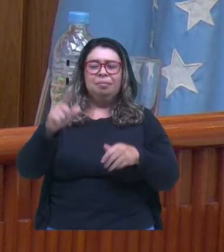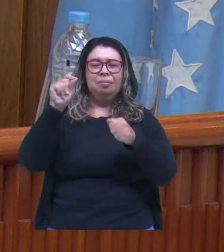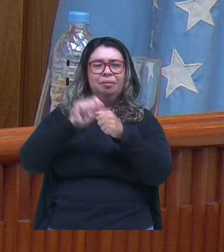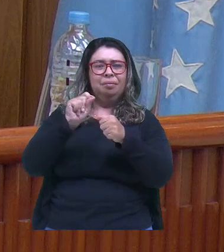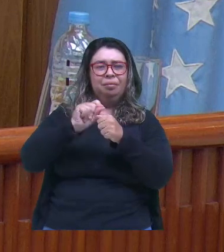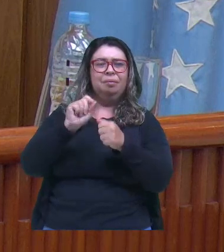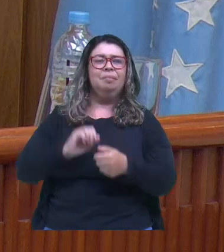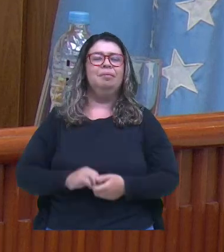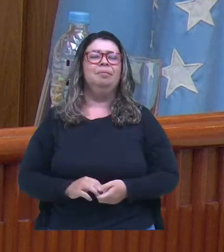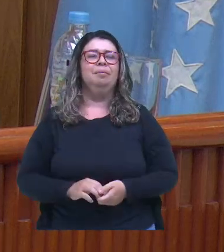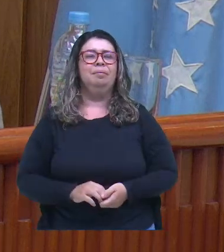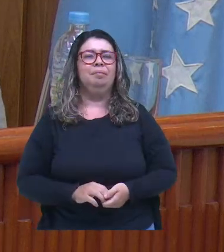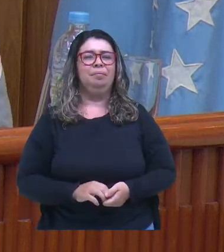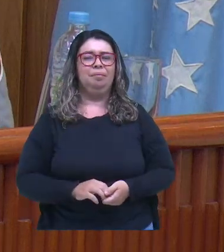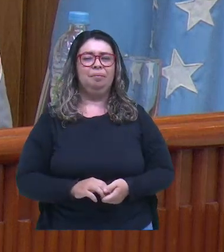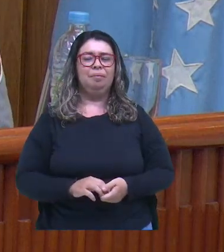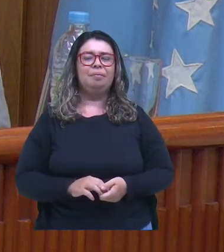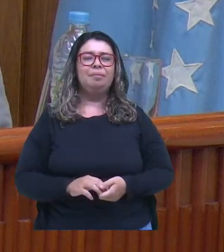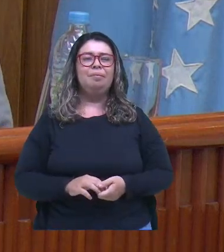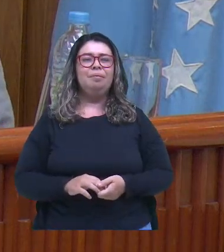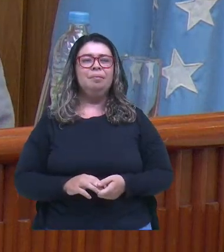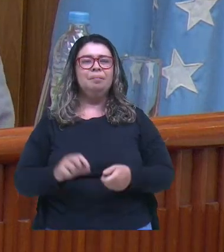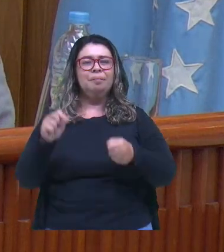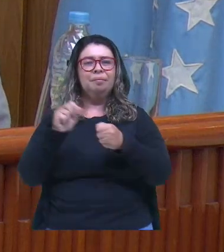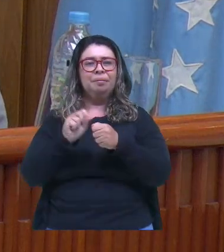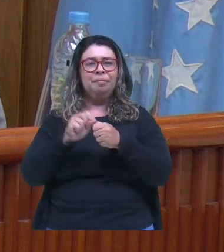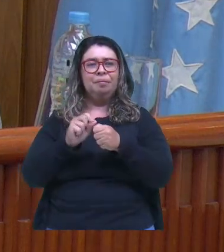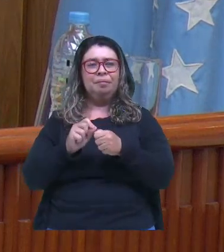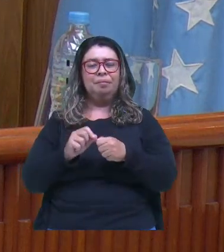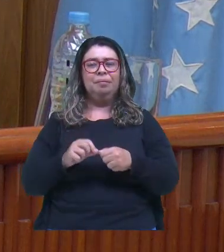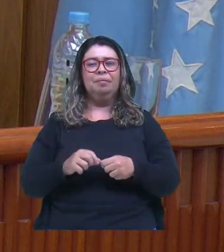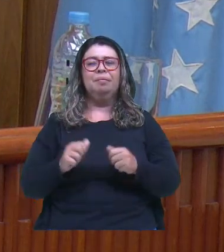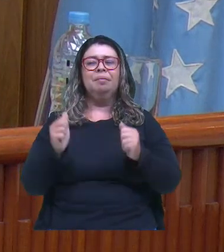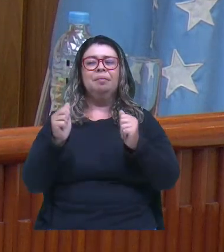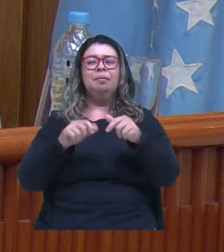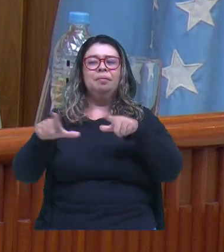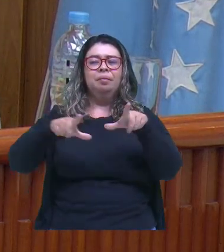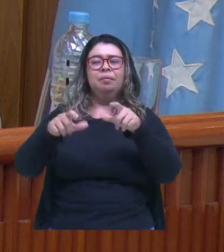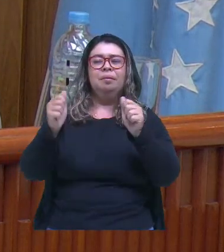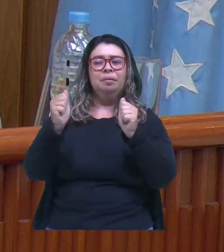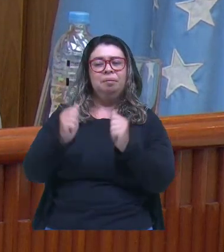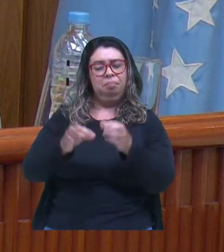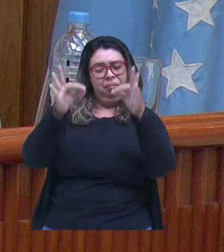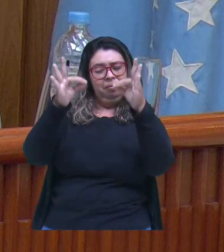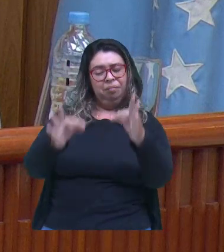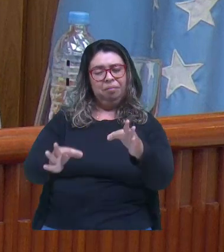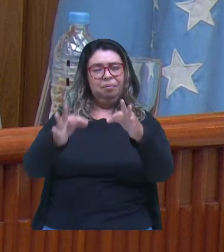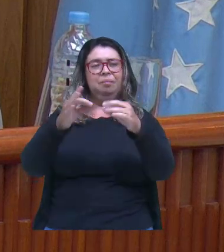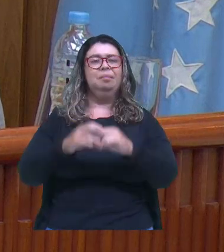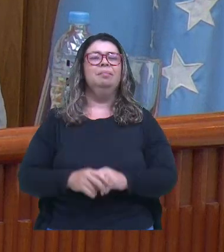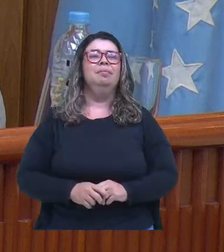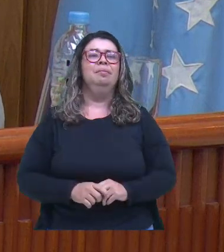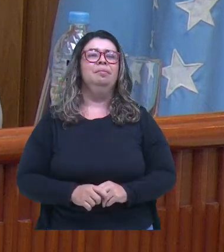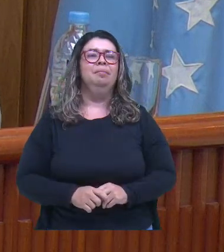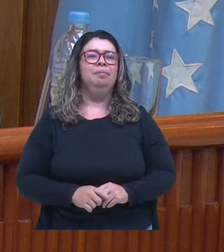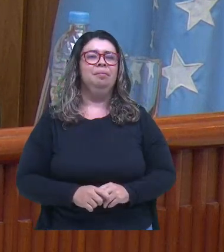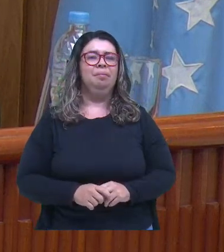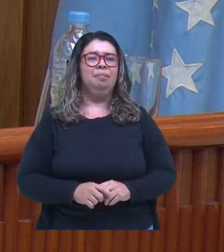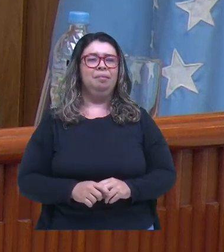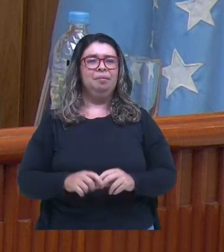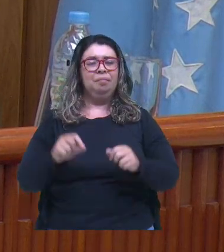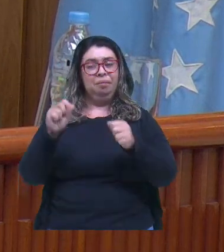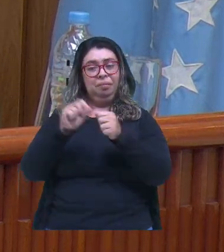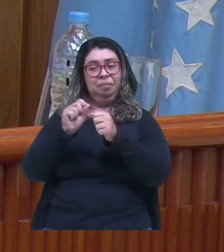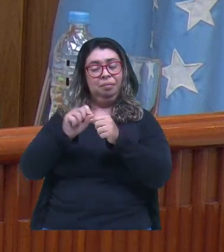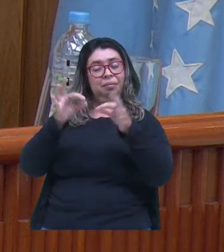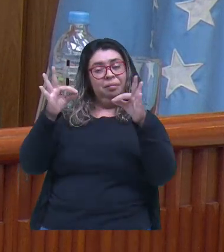com excelência. Execute a sua profissão com excelência. E fazer com